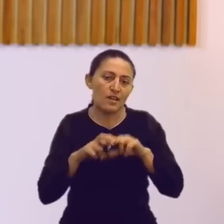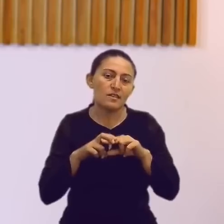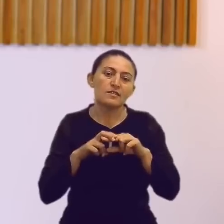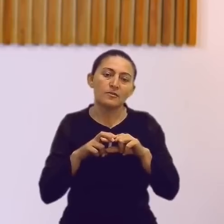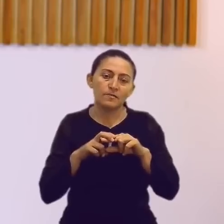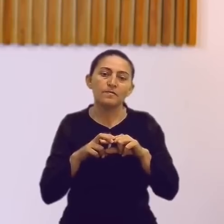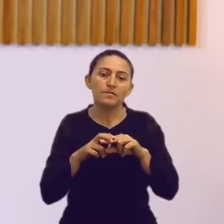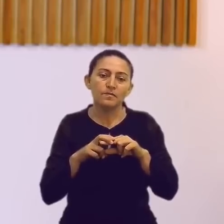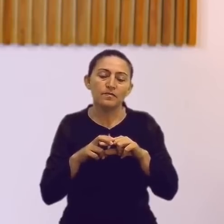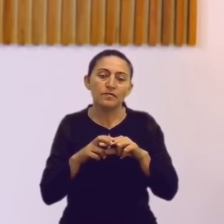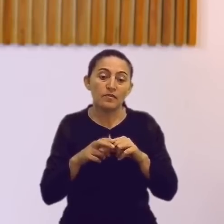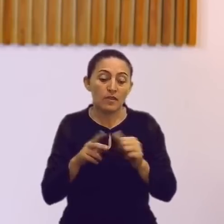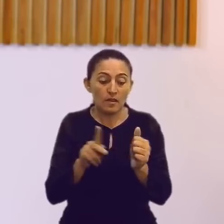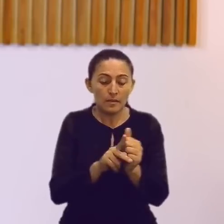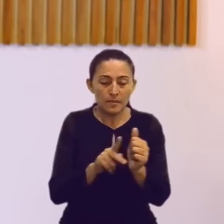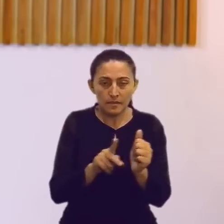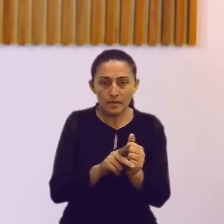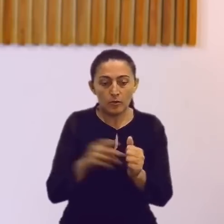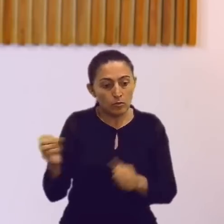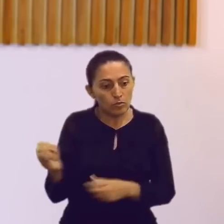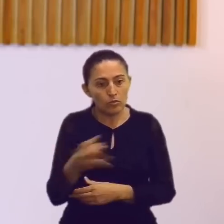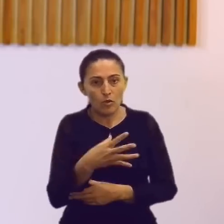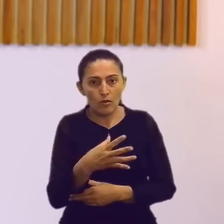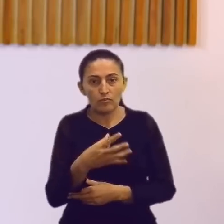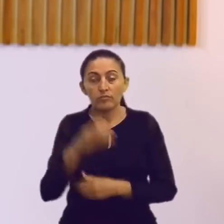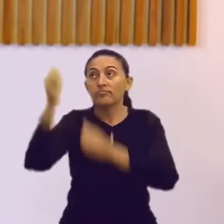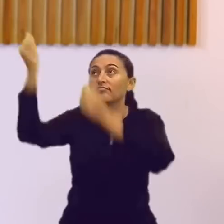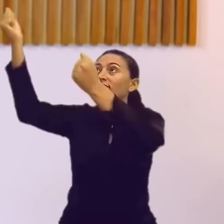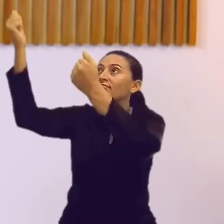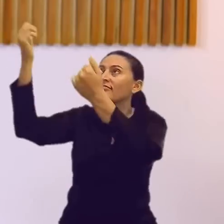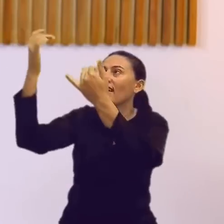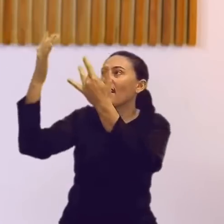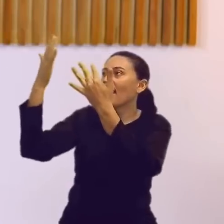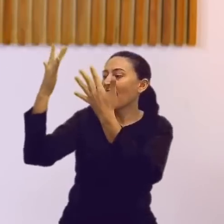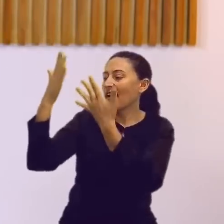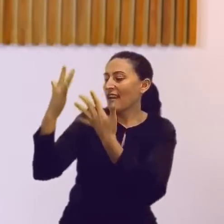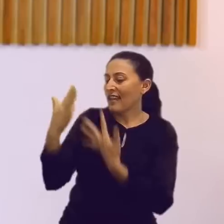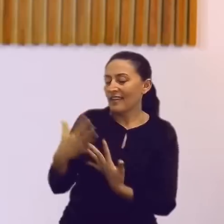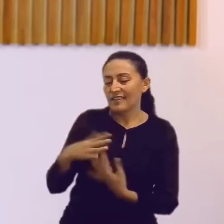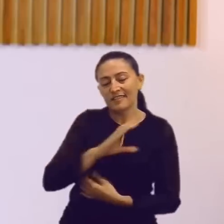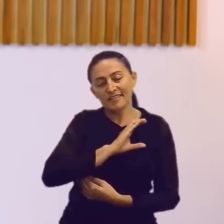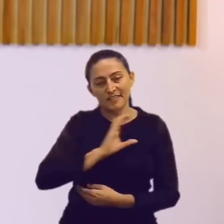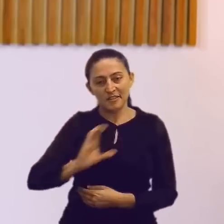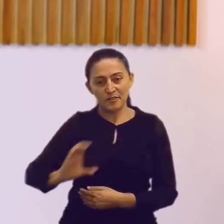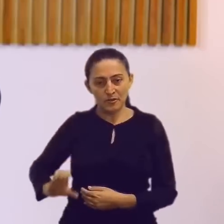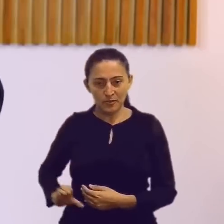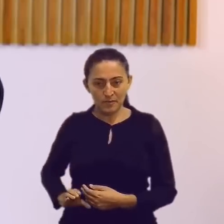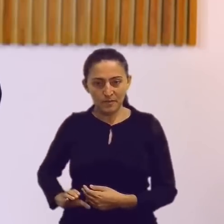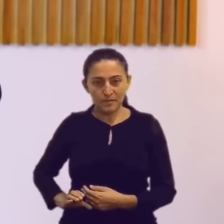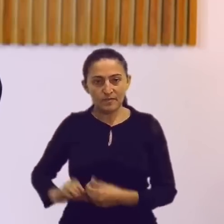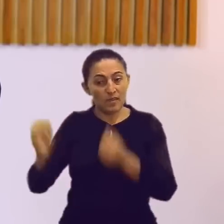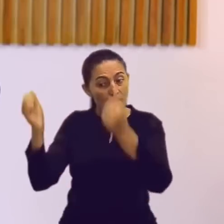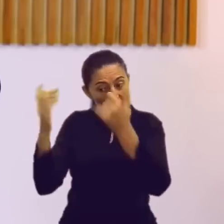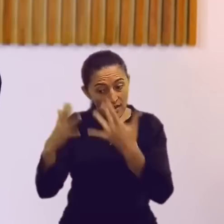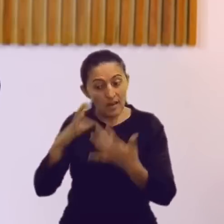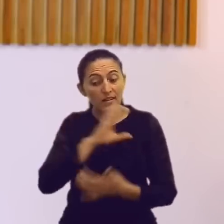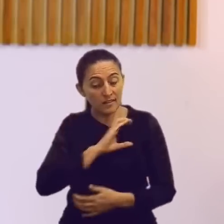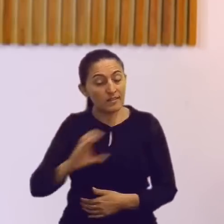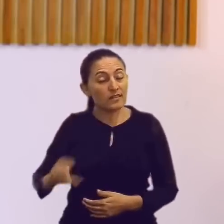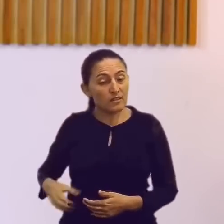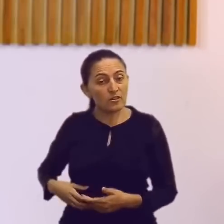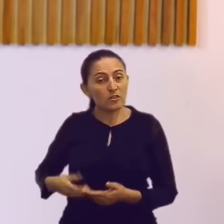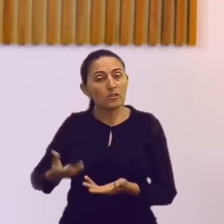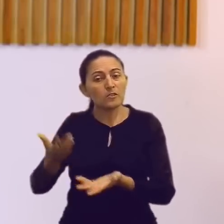fazer de Pedro essa pessoa nova: a graça de Cristo. A graça de Cristo regularia